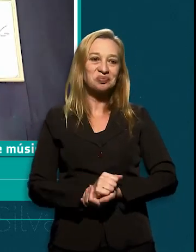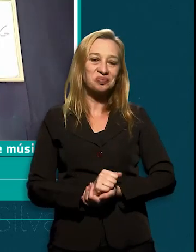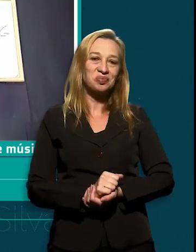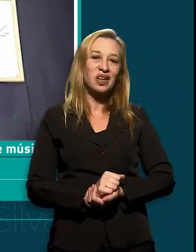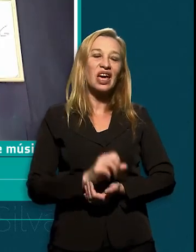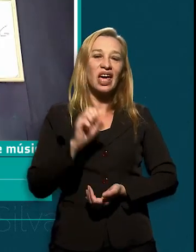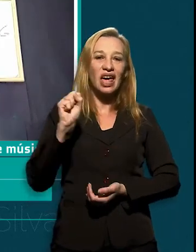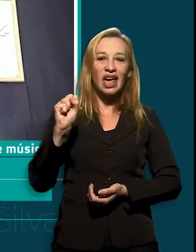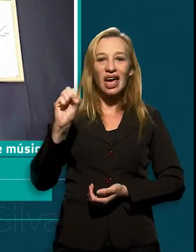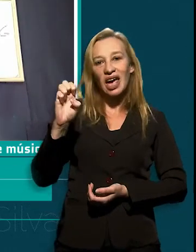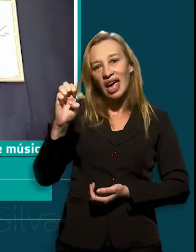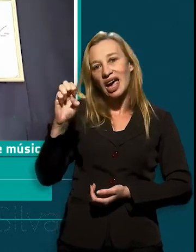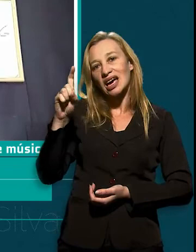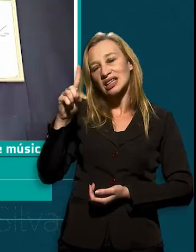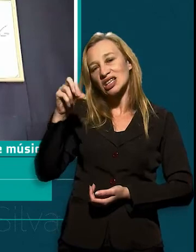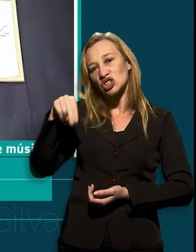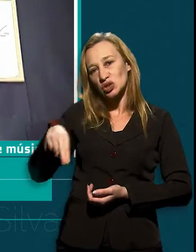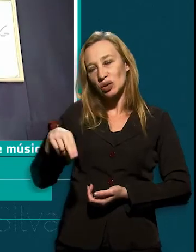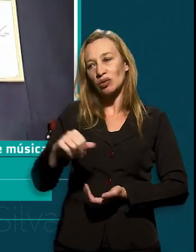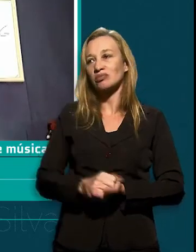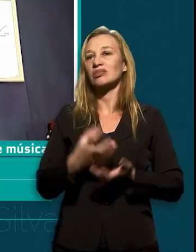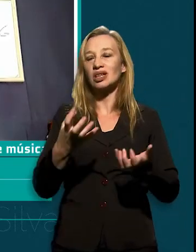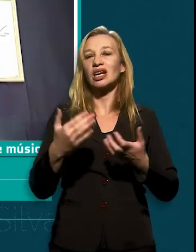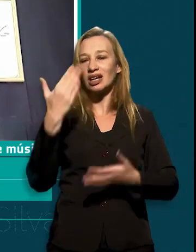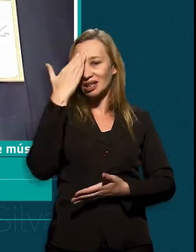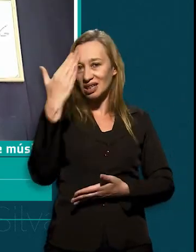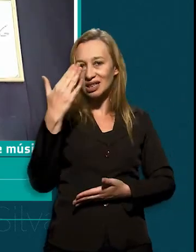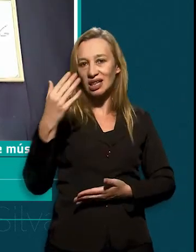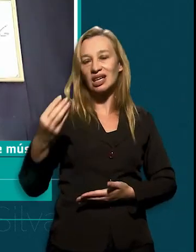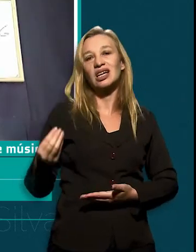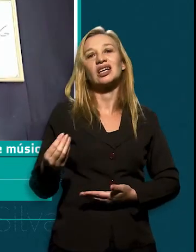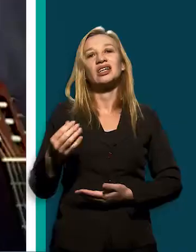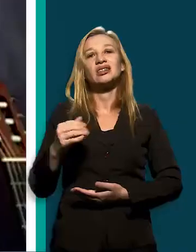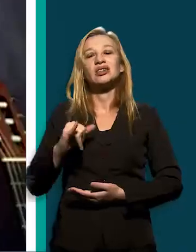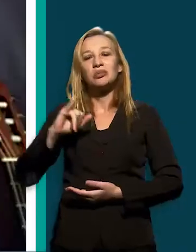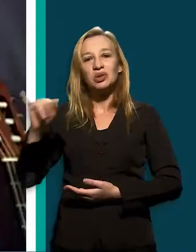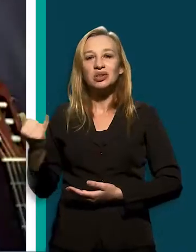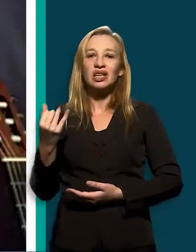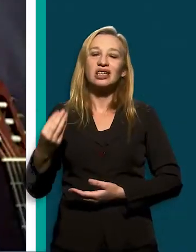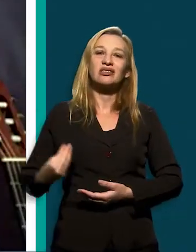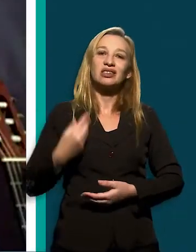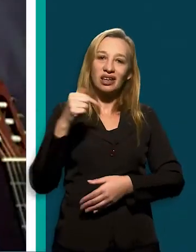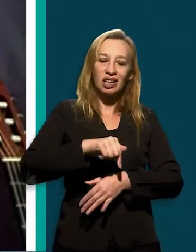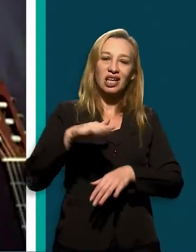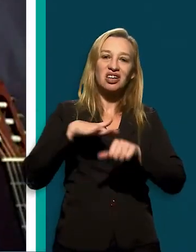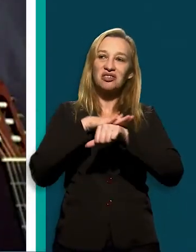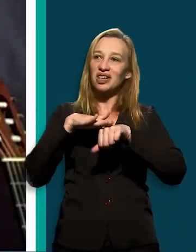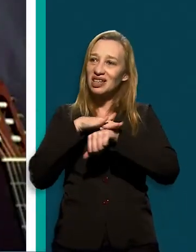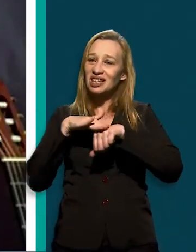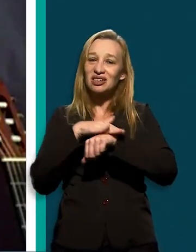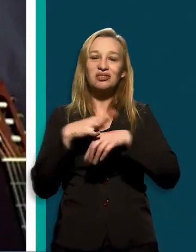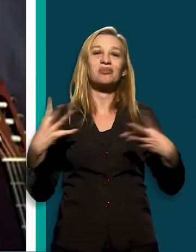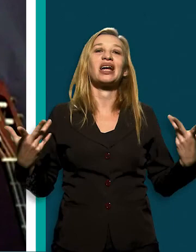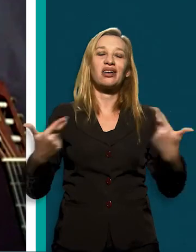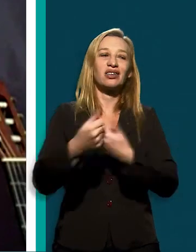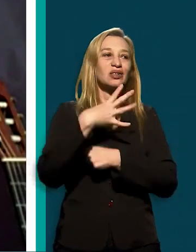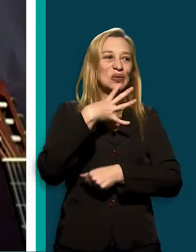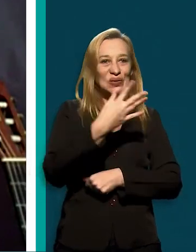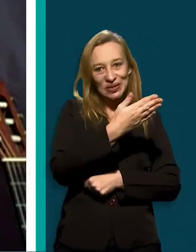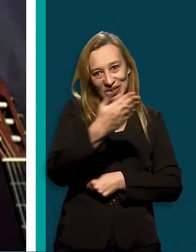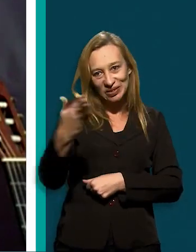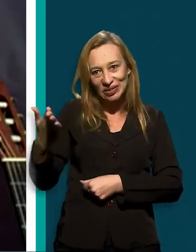Beleza. Edson? Quero agradecer aí a oportunidade de estar aí batendo um papo aí com vocês. Foi